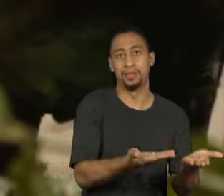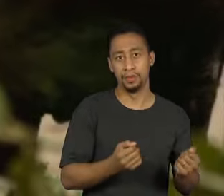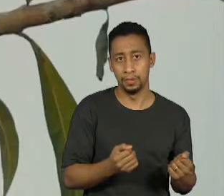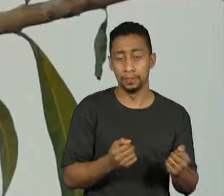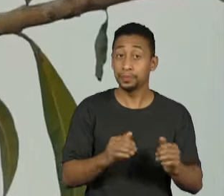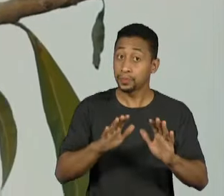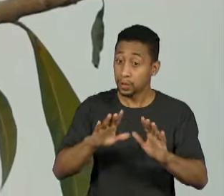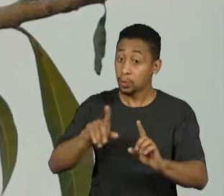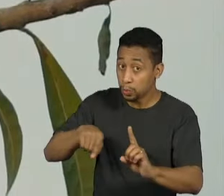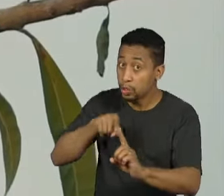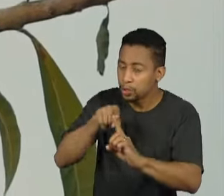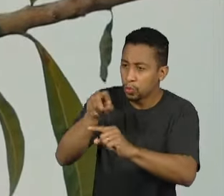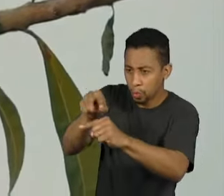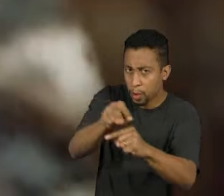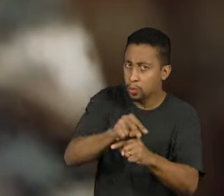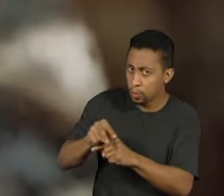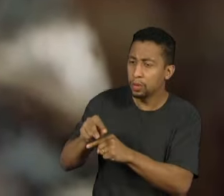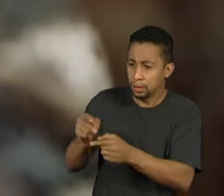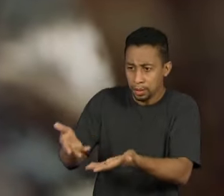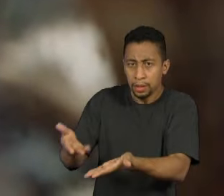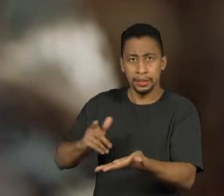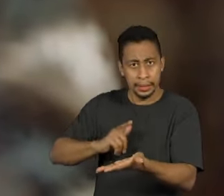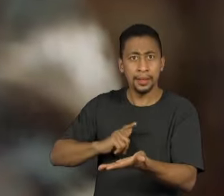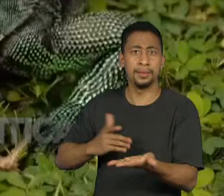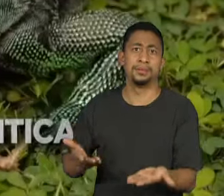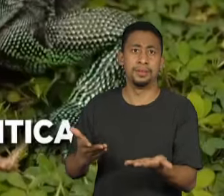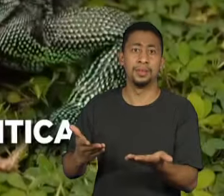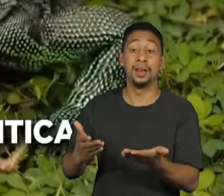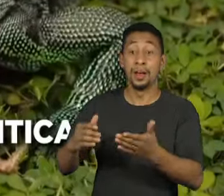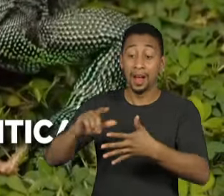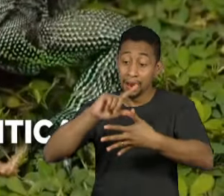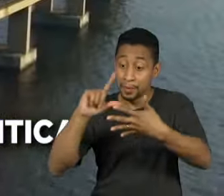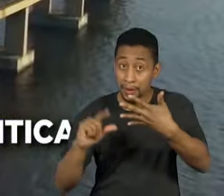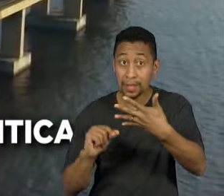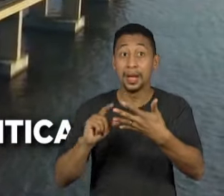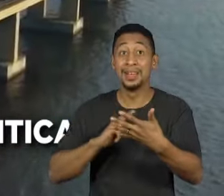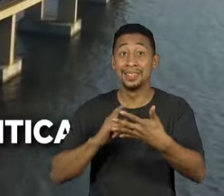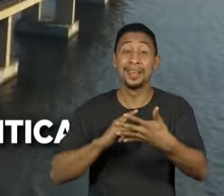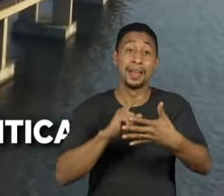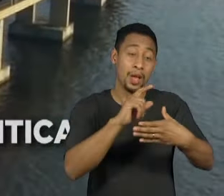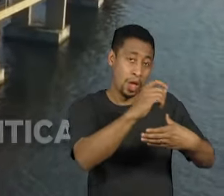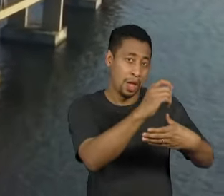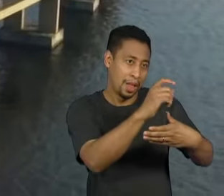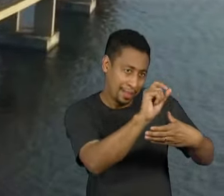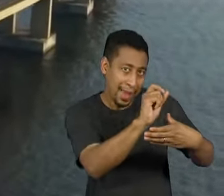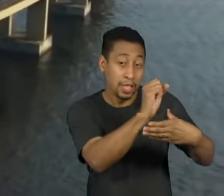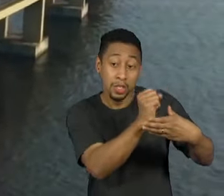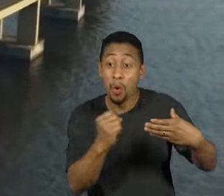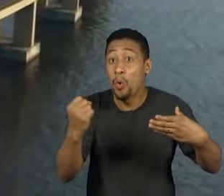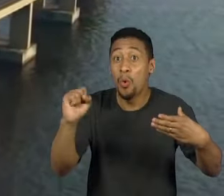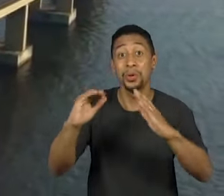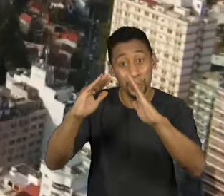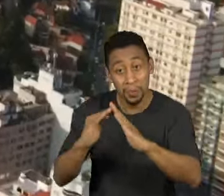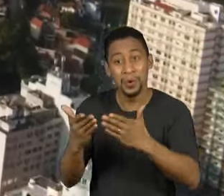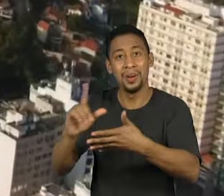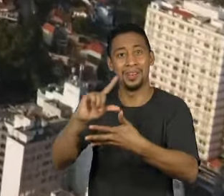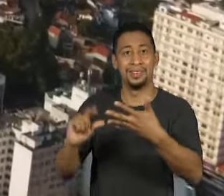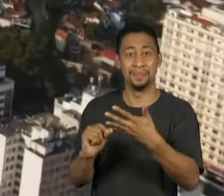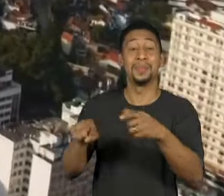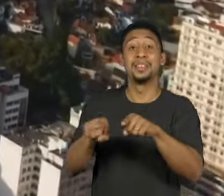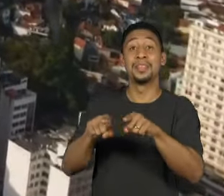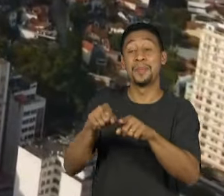preservar não faltam. A floresta atlântica é o lar de quase 8 em cada 10 brasileiros e gera 70%